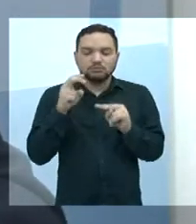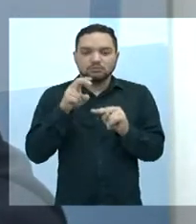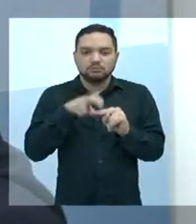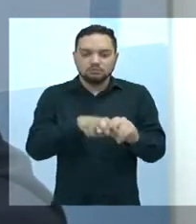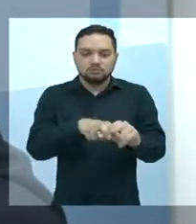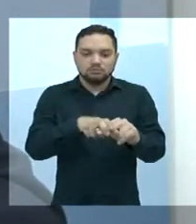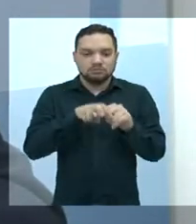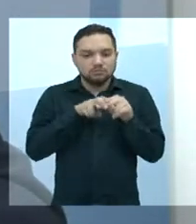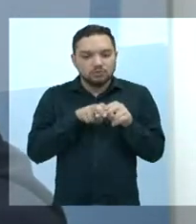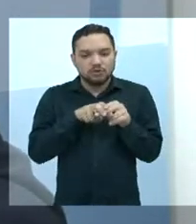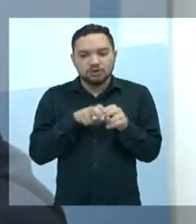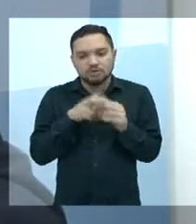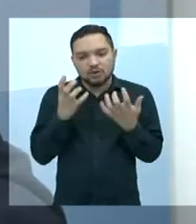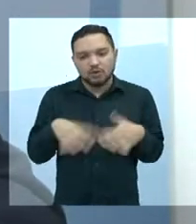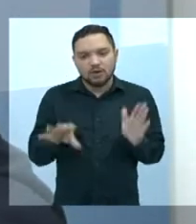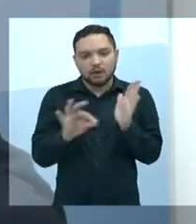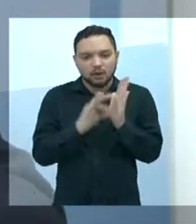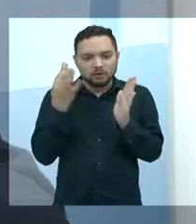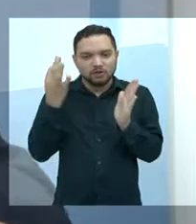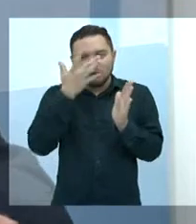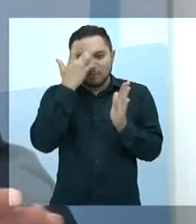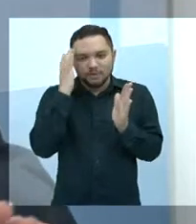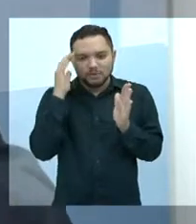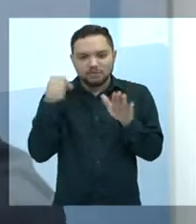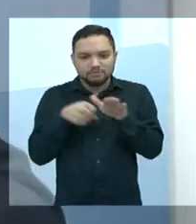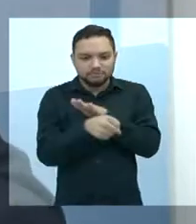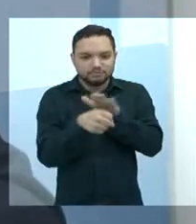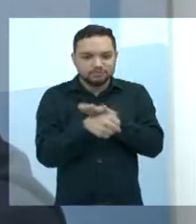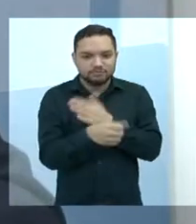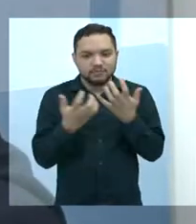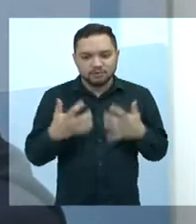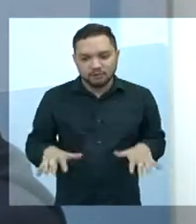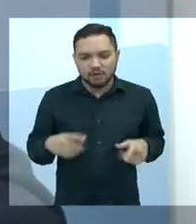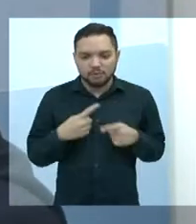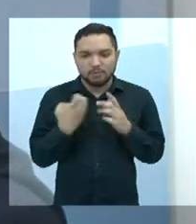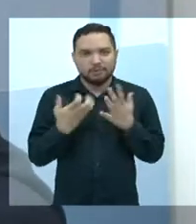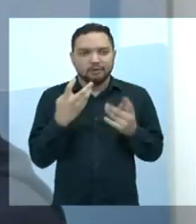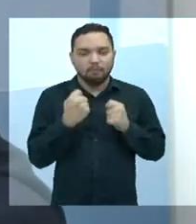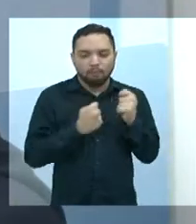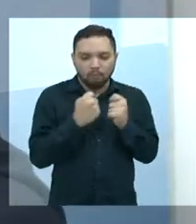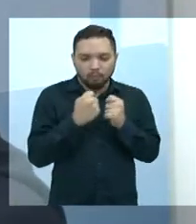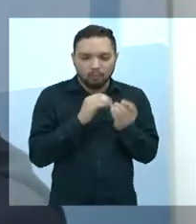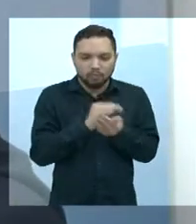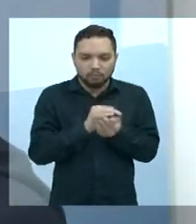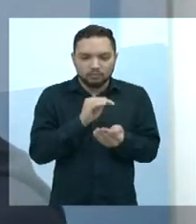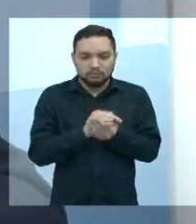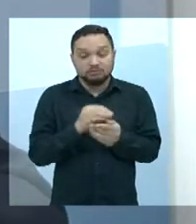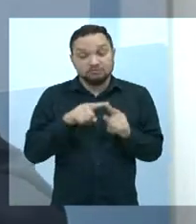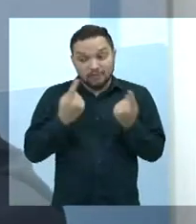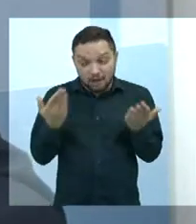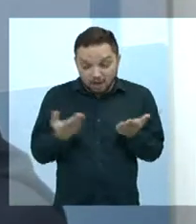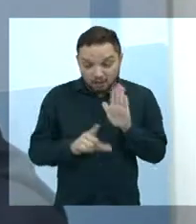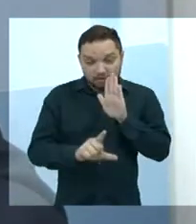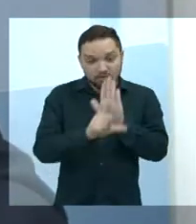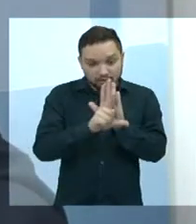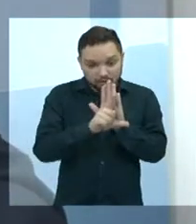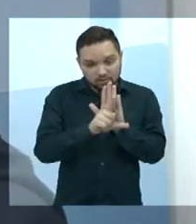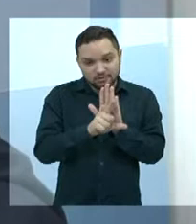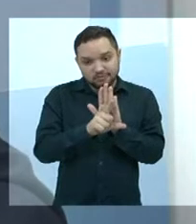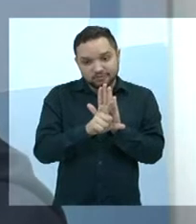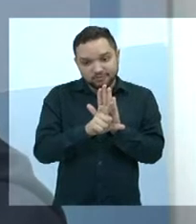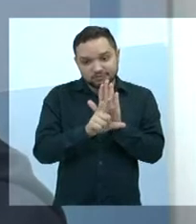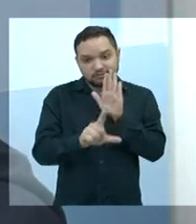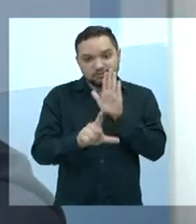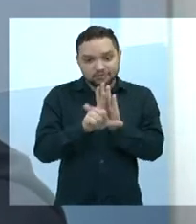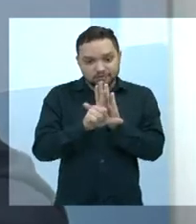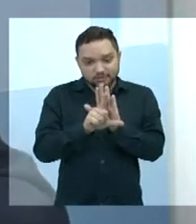deixa de botar mais pessoas para atender, né, para evitar a despesa. Mas aí, com a lei, eles são obrigados a cumprir. Infelizmente, hoje